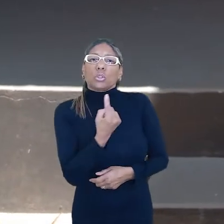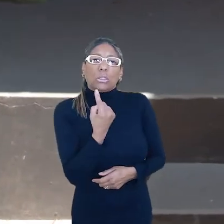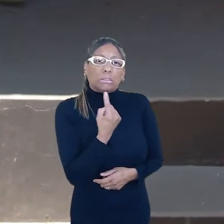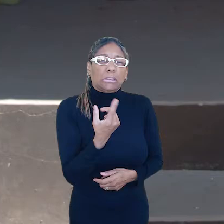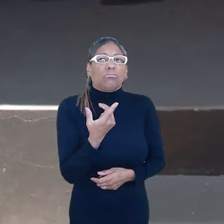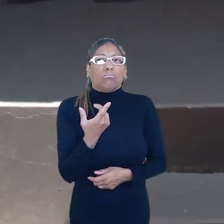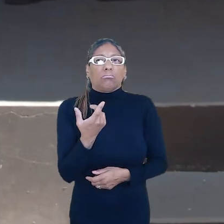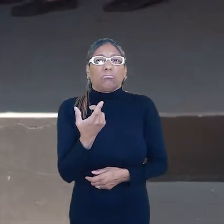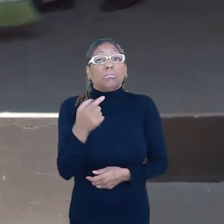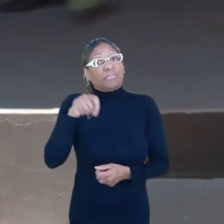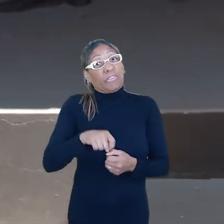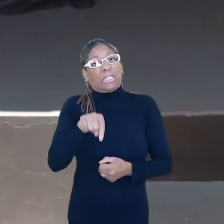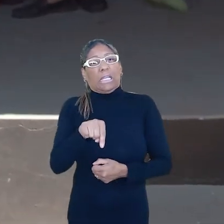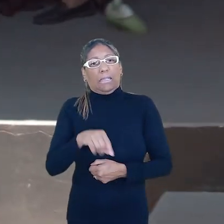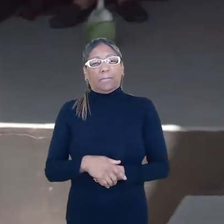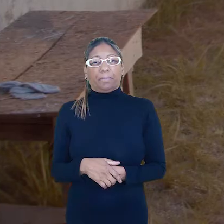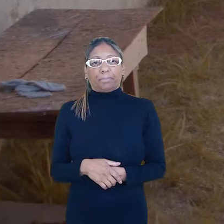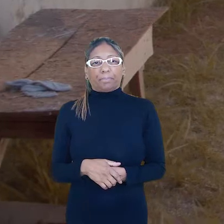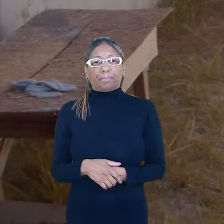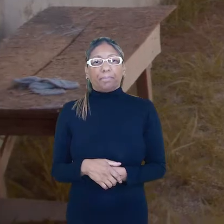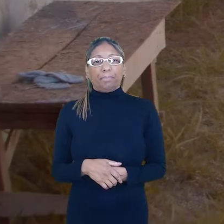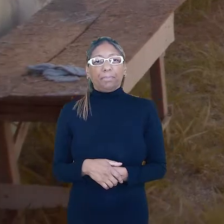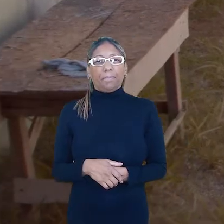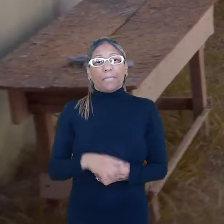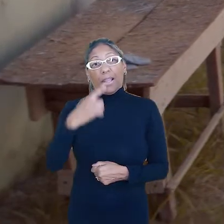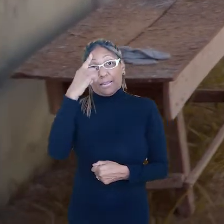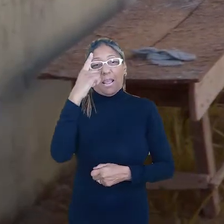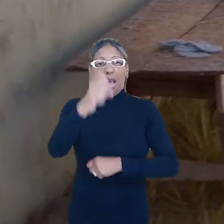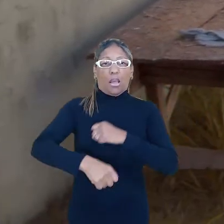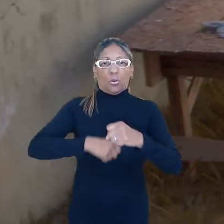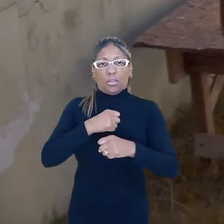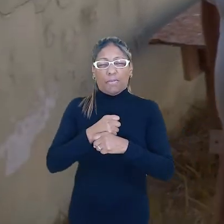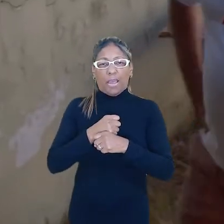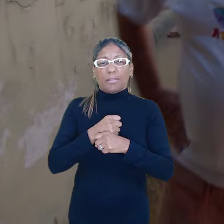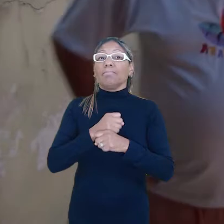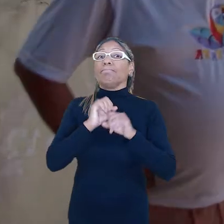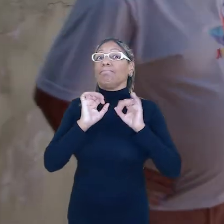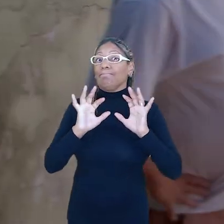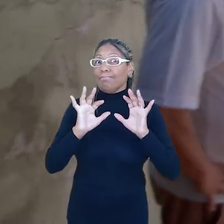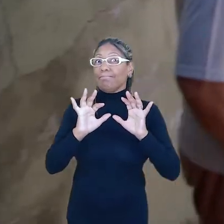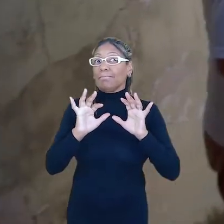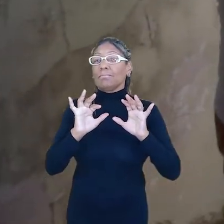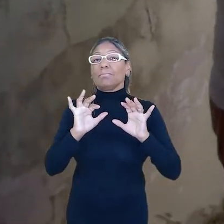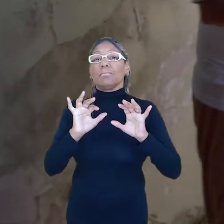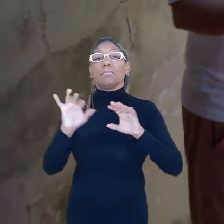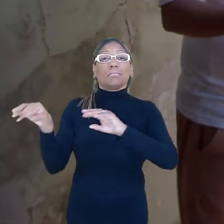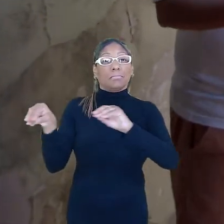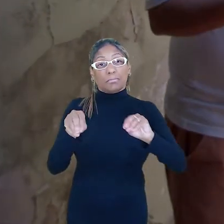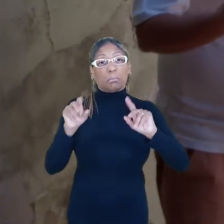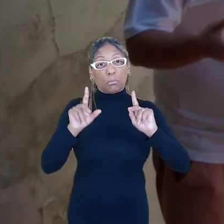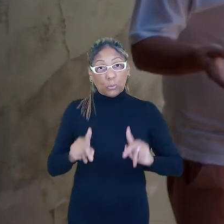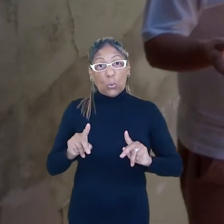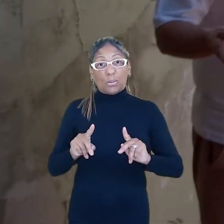ou um esquete menor, é aqui que a gente faz. A nossa ideia para o ano que vem é fazer o quê? Colocar as